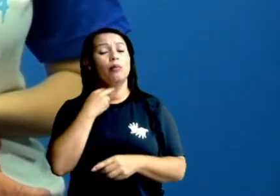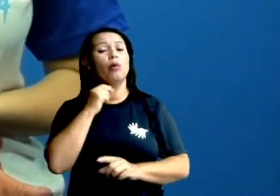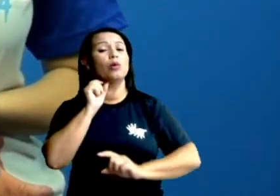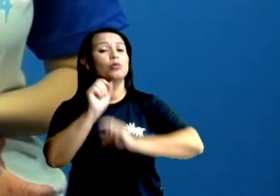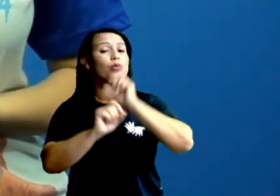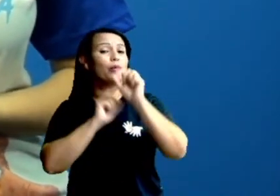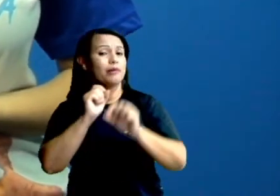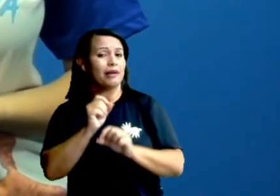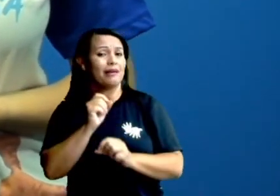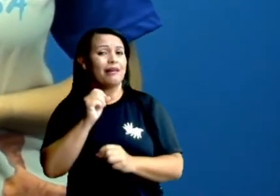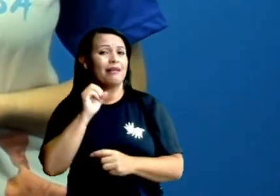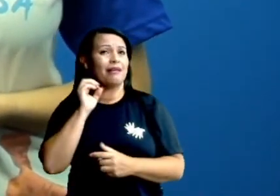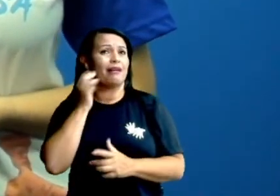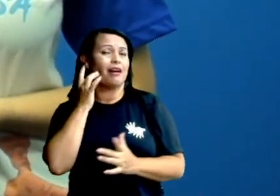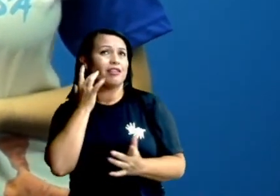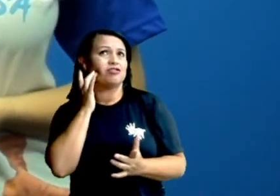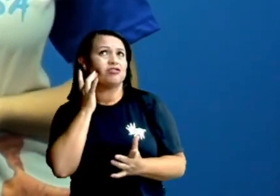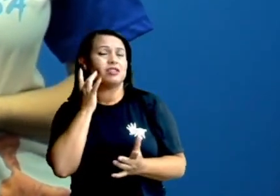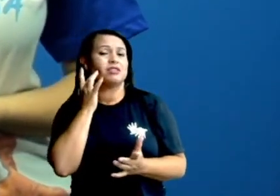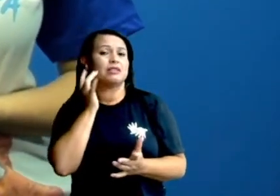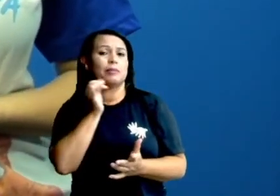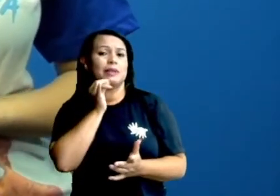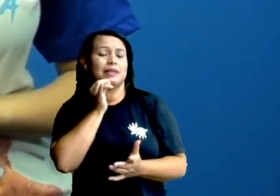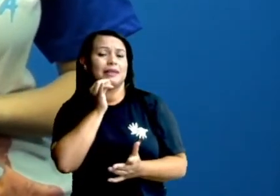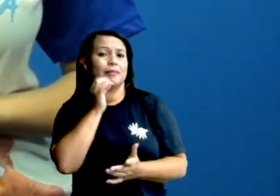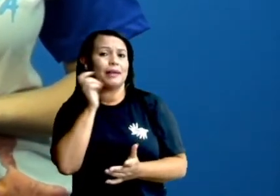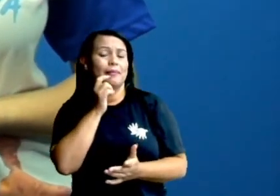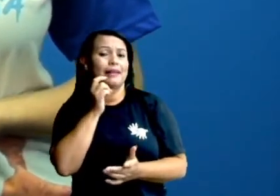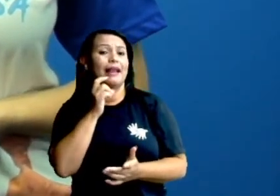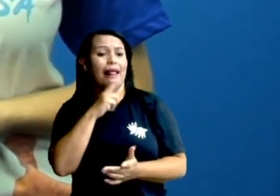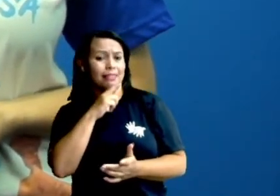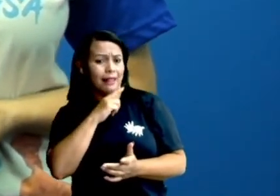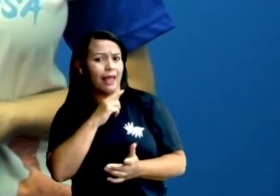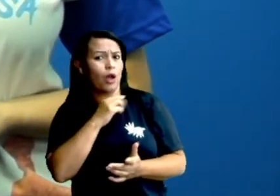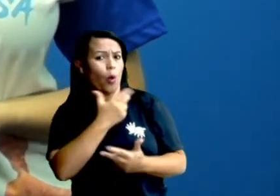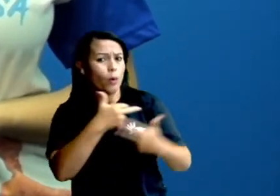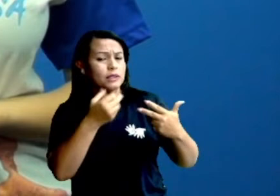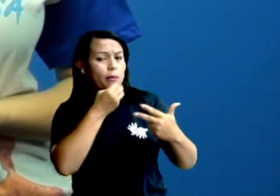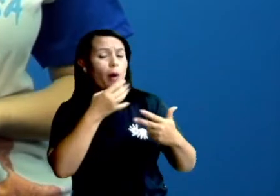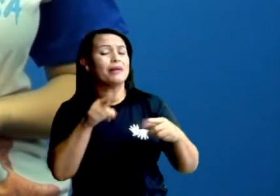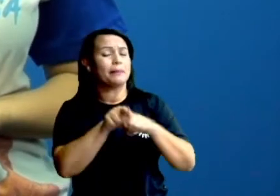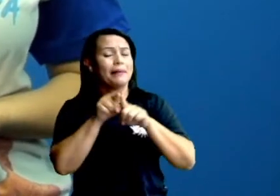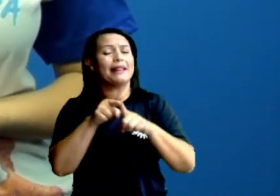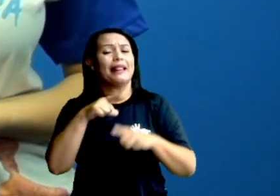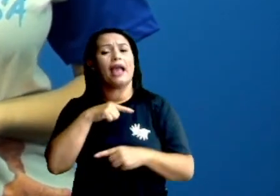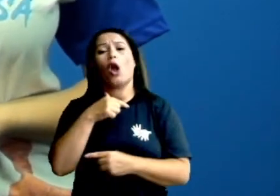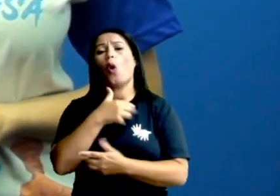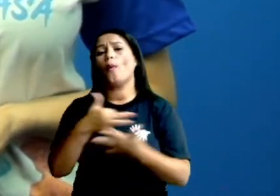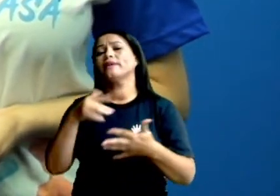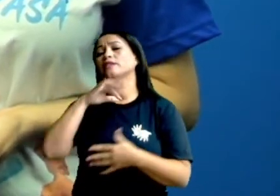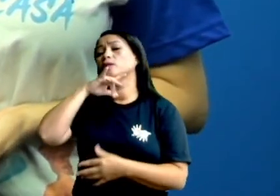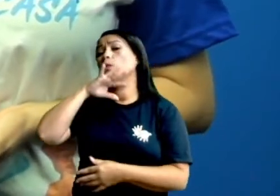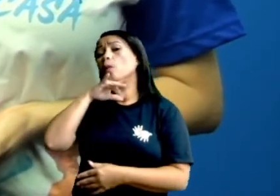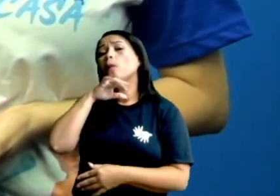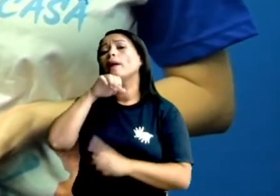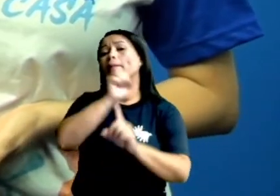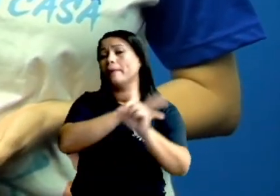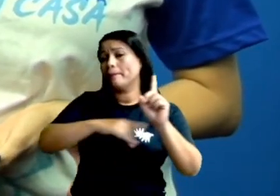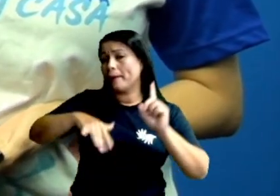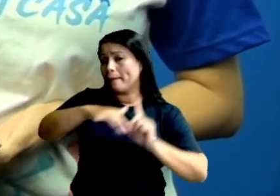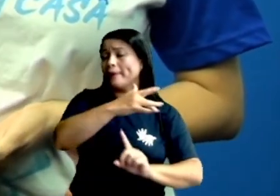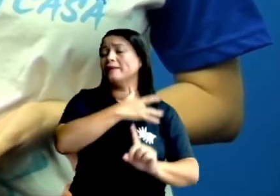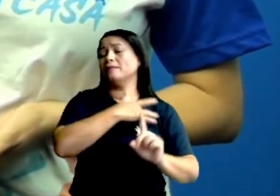pode negar que também, além desses benefícios, também deixa muitos prejuízos para o meio ambiente e também para a